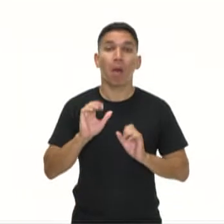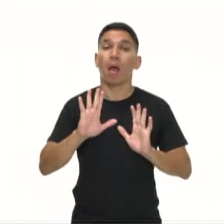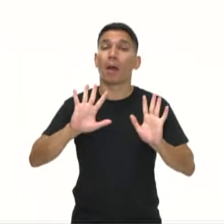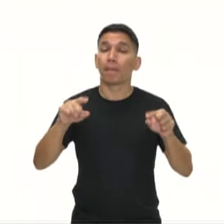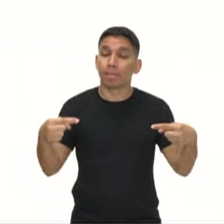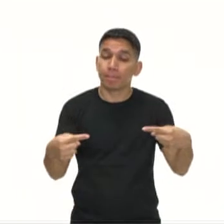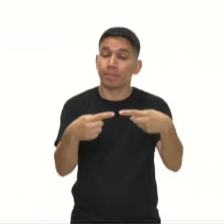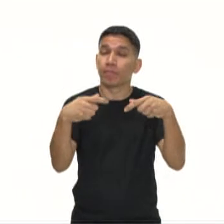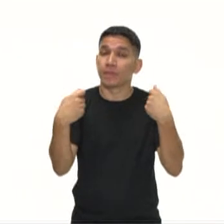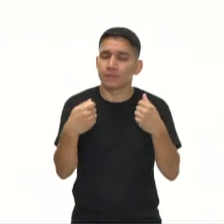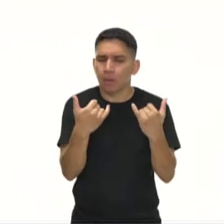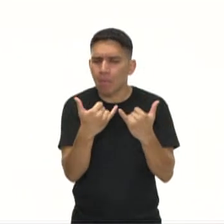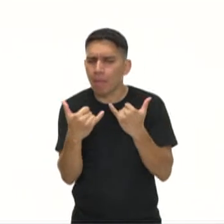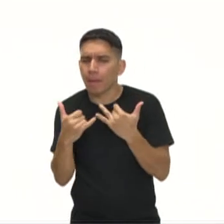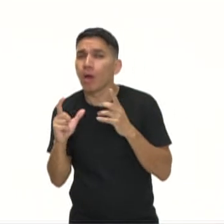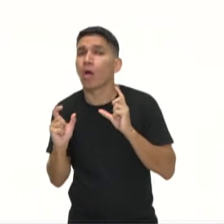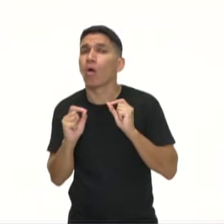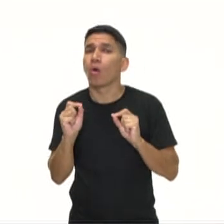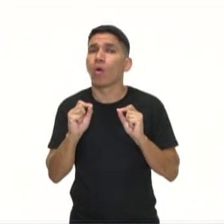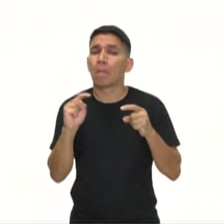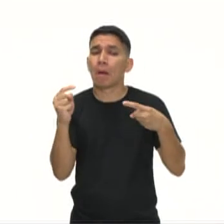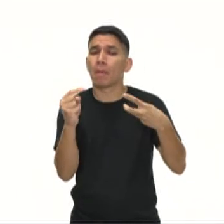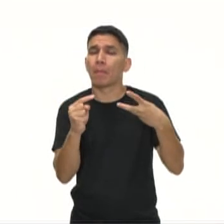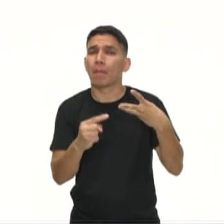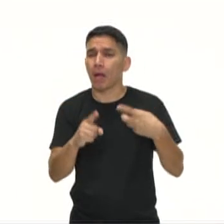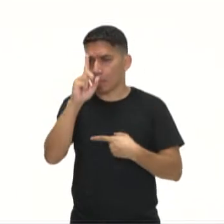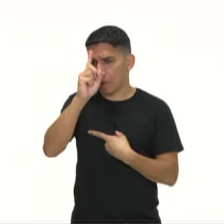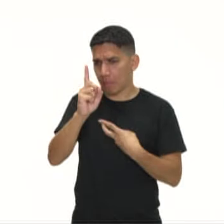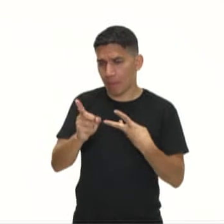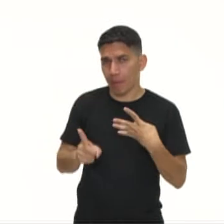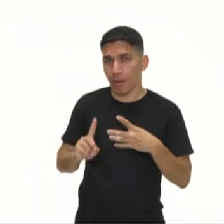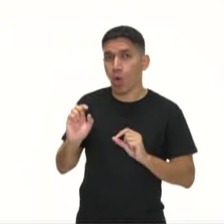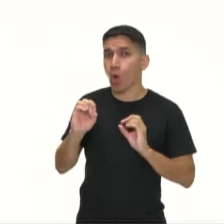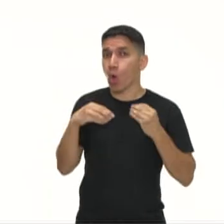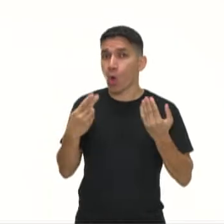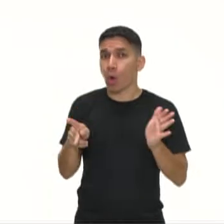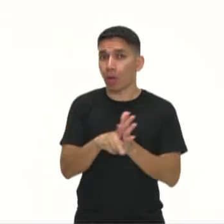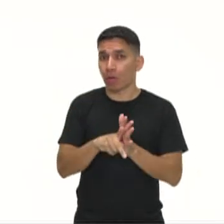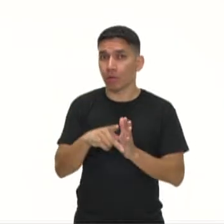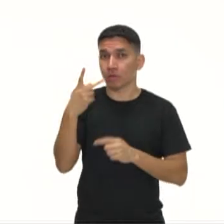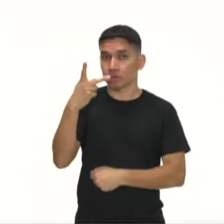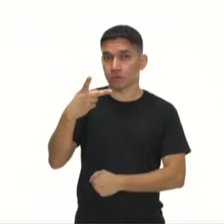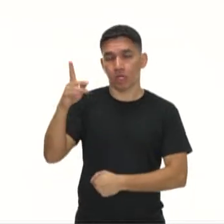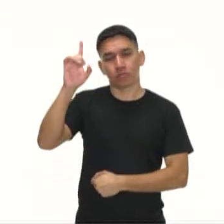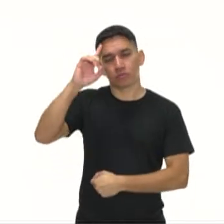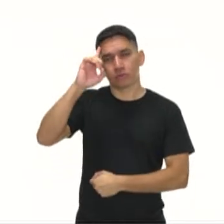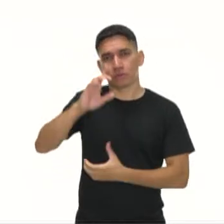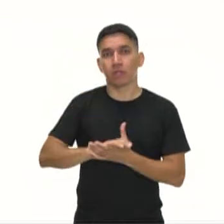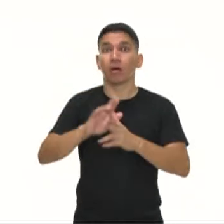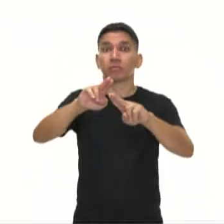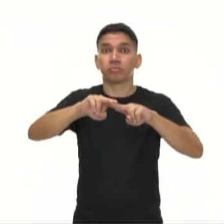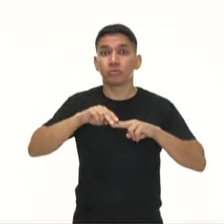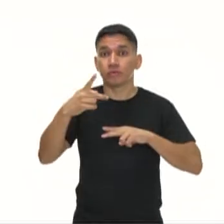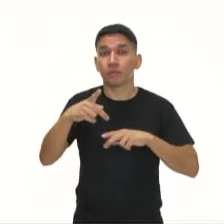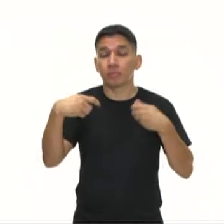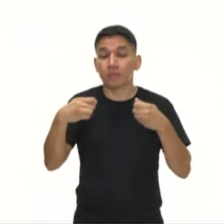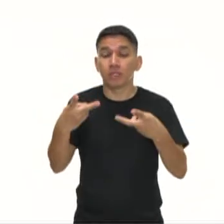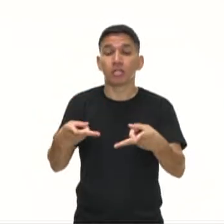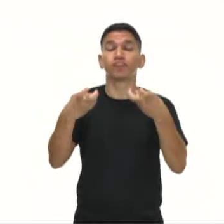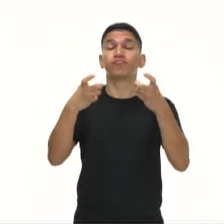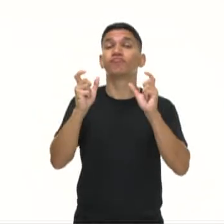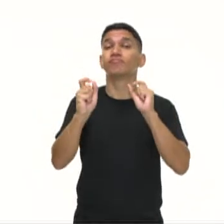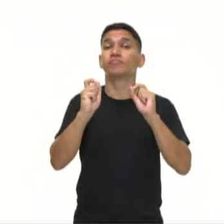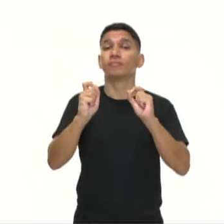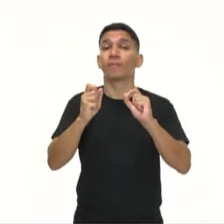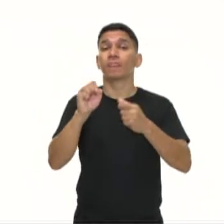precisa identificar práticas autoritárias ou de autoridade no seu cotidiano. E para isso, você precisa levar em consideração